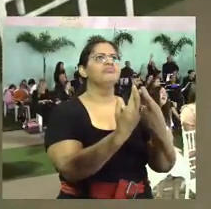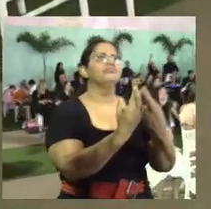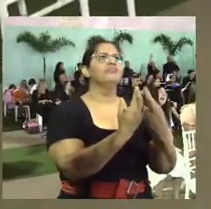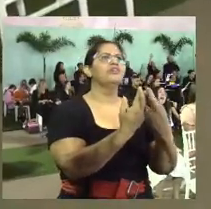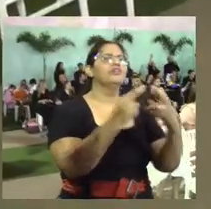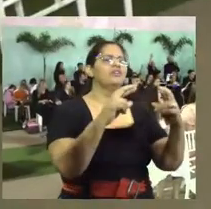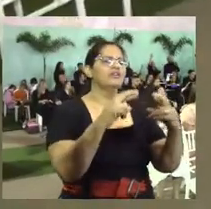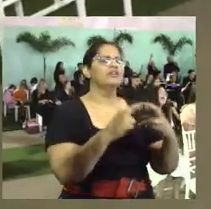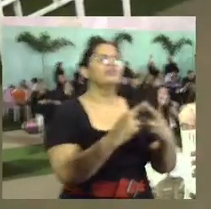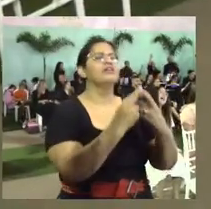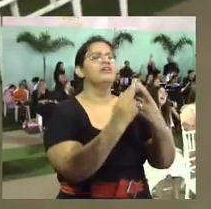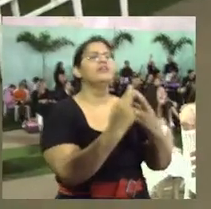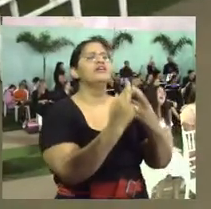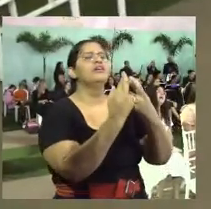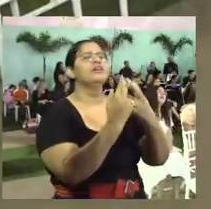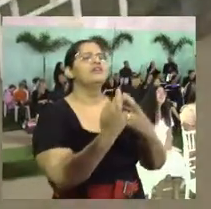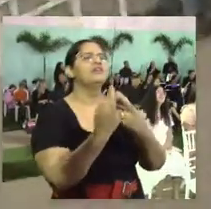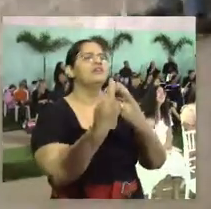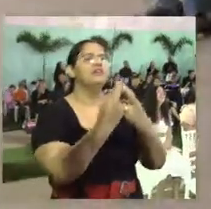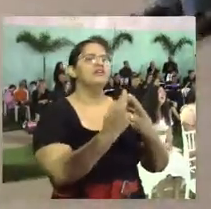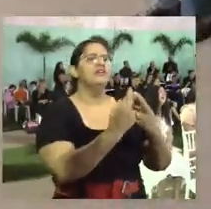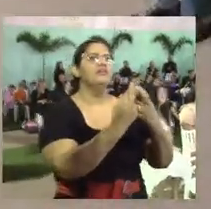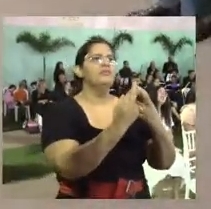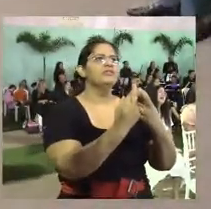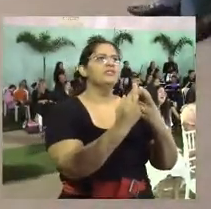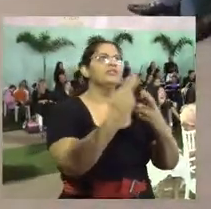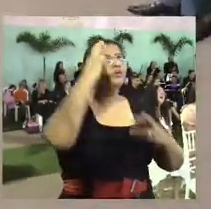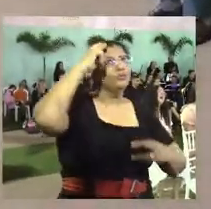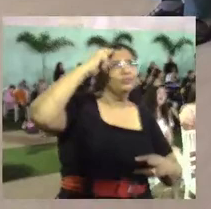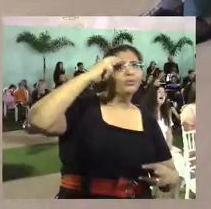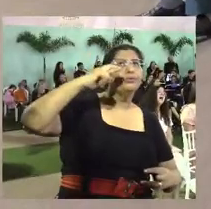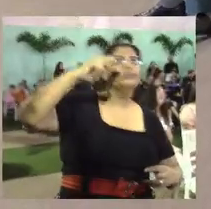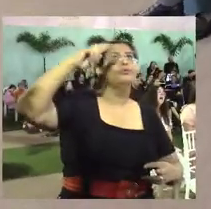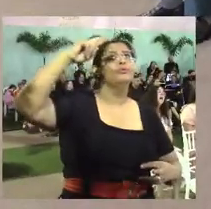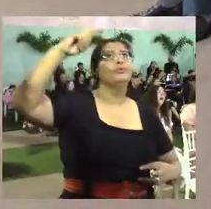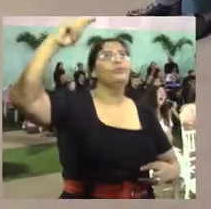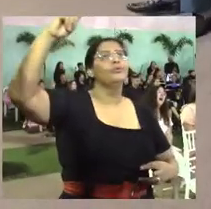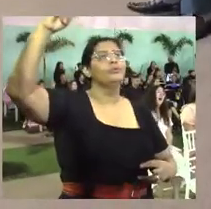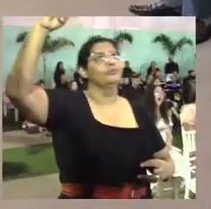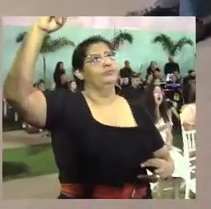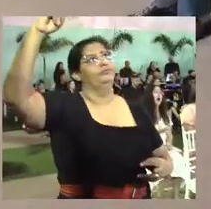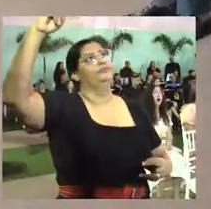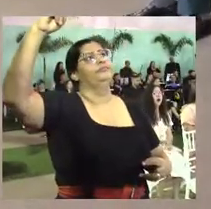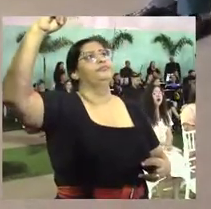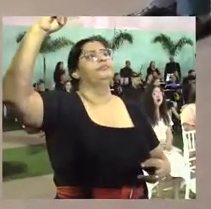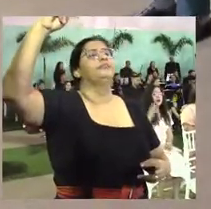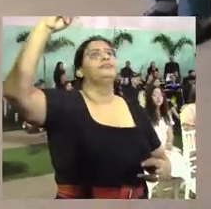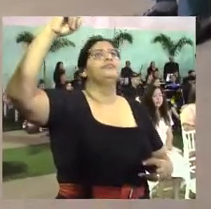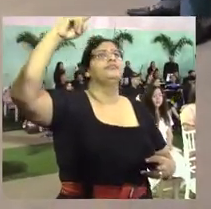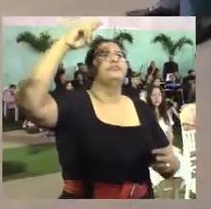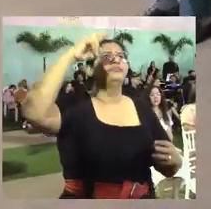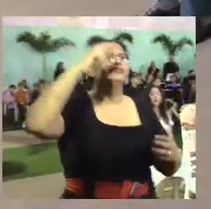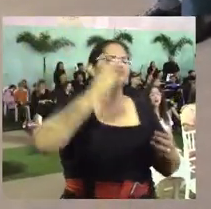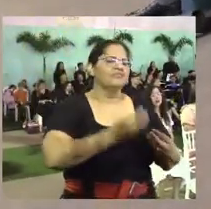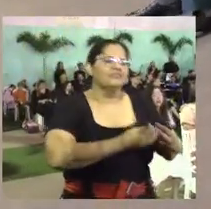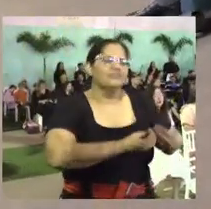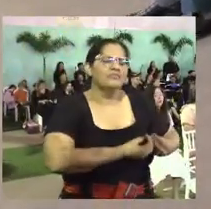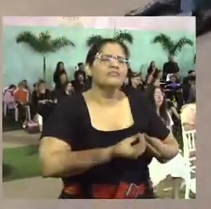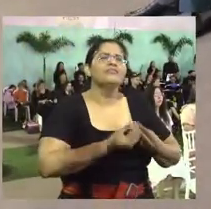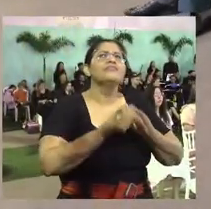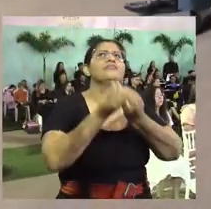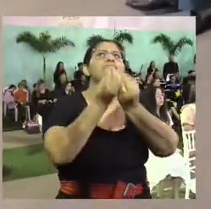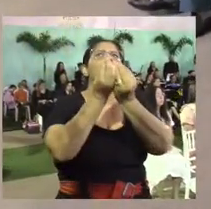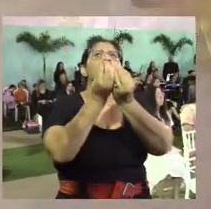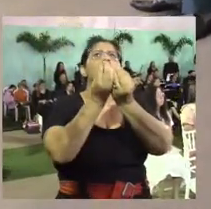rei dos vocês e Senhor te